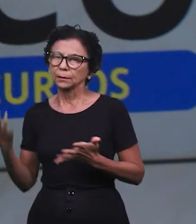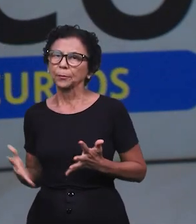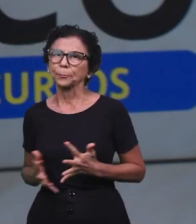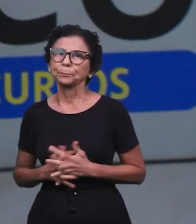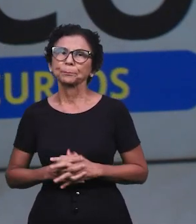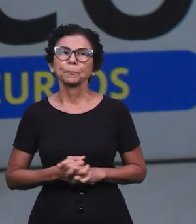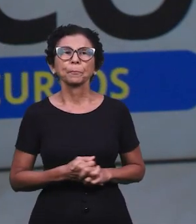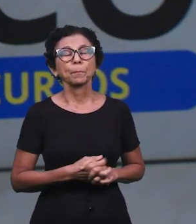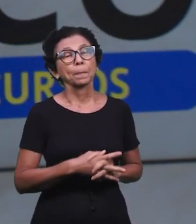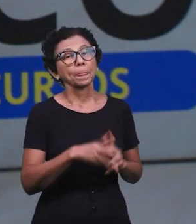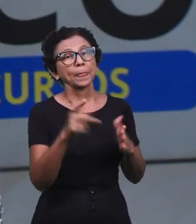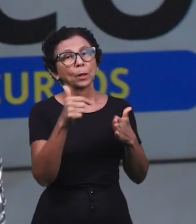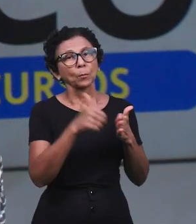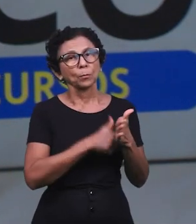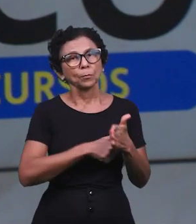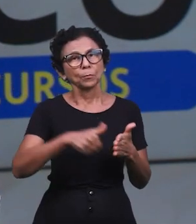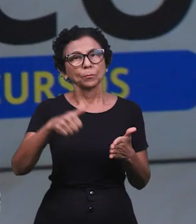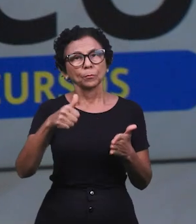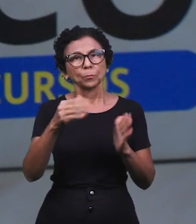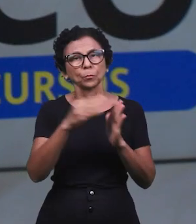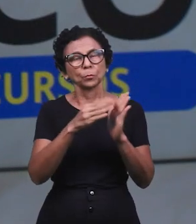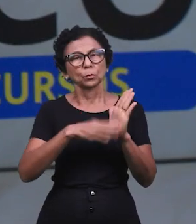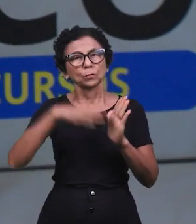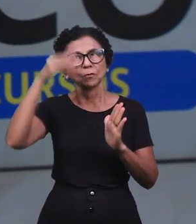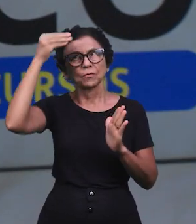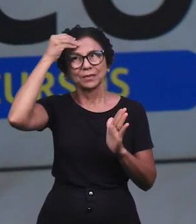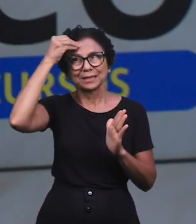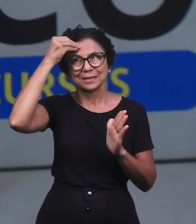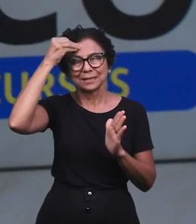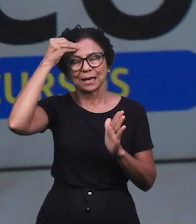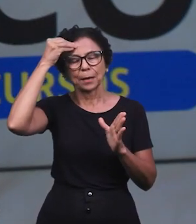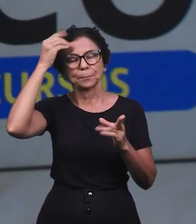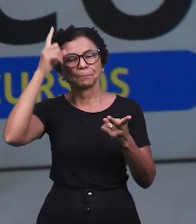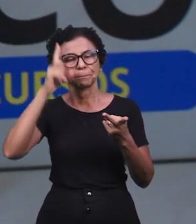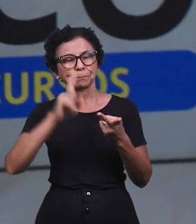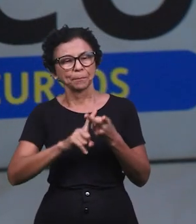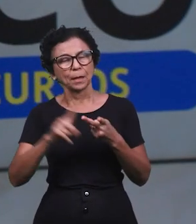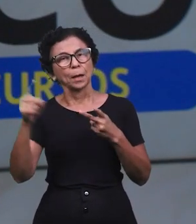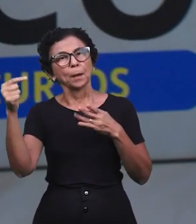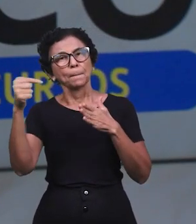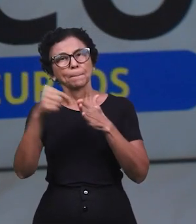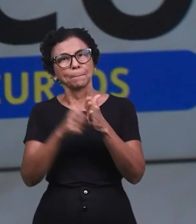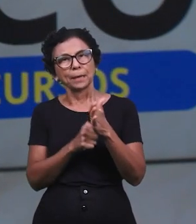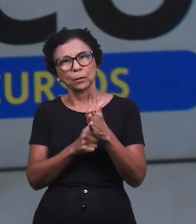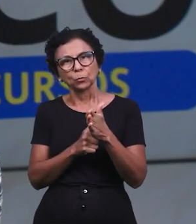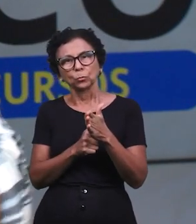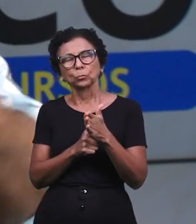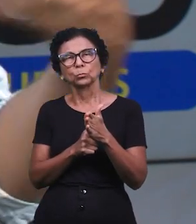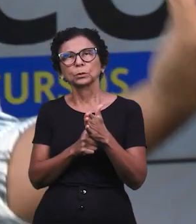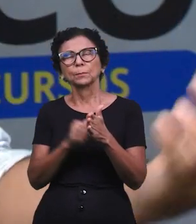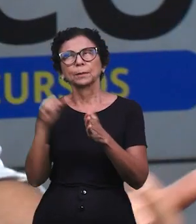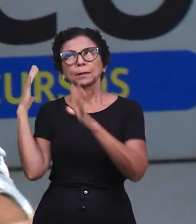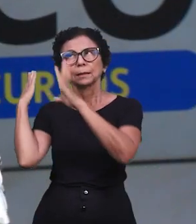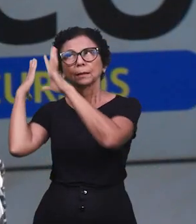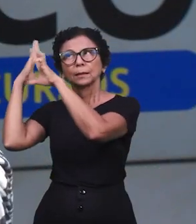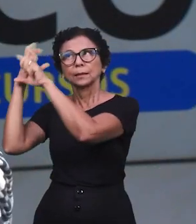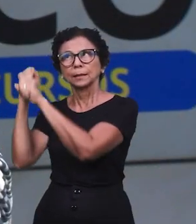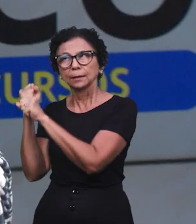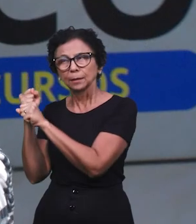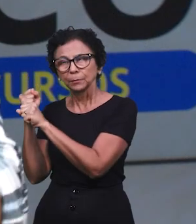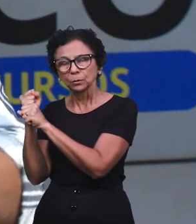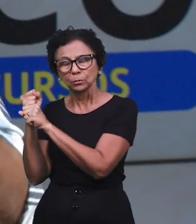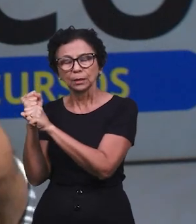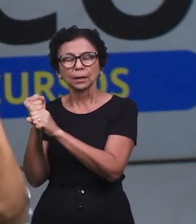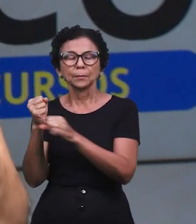Tem questões que servem para fixar o conteúdo, tem questões que servem para a gente relembrar o